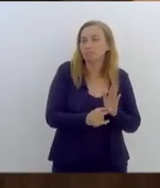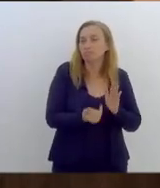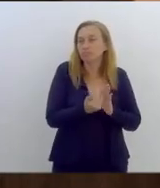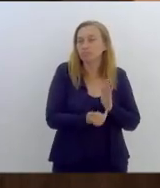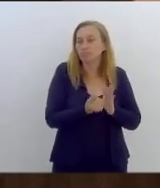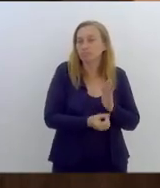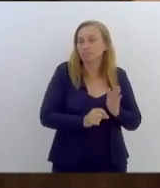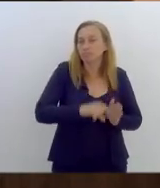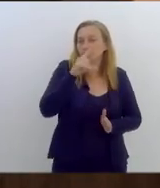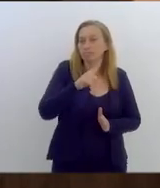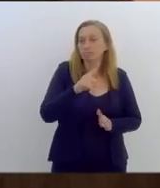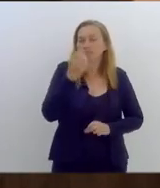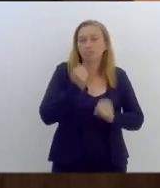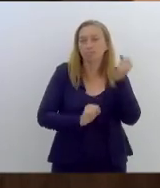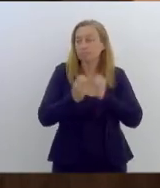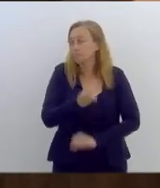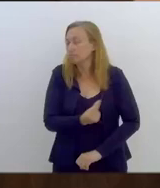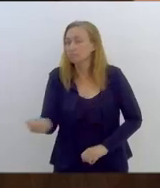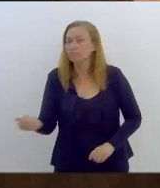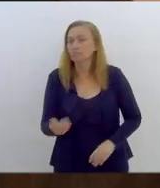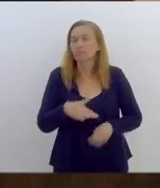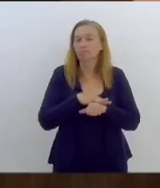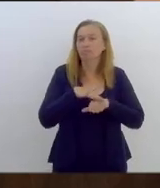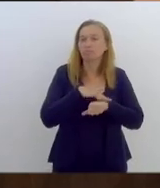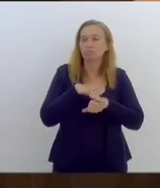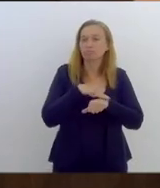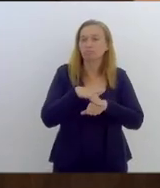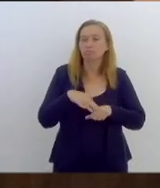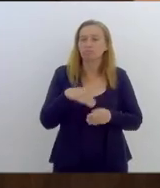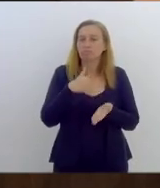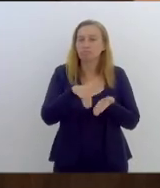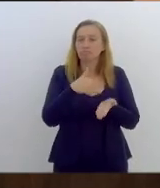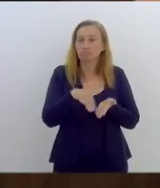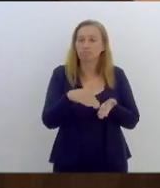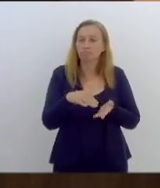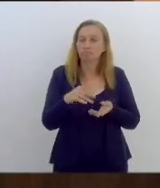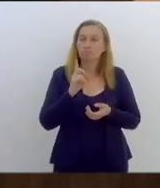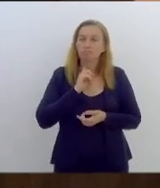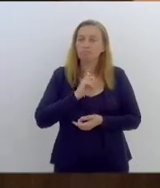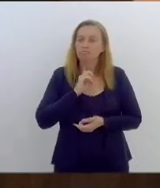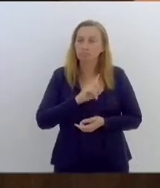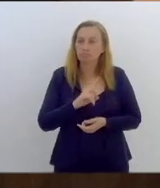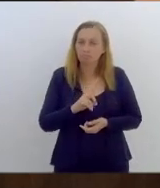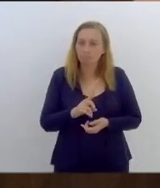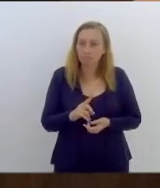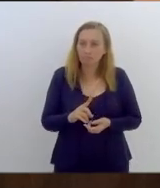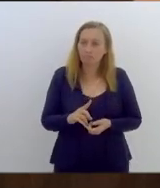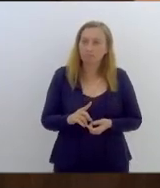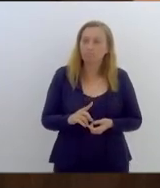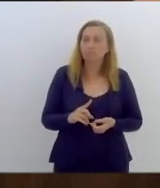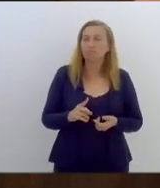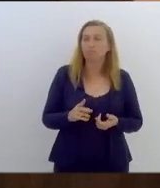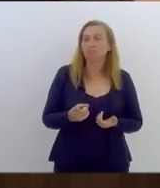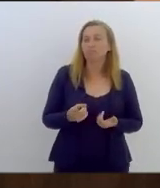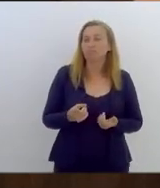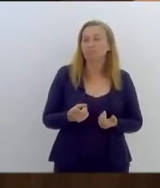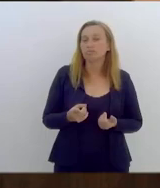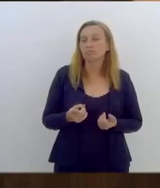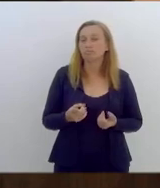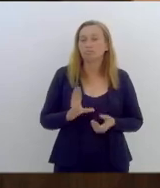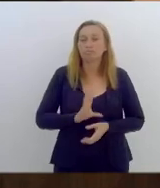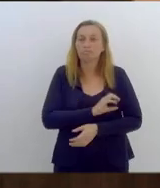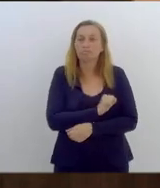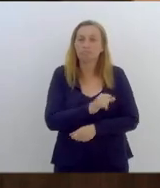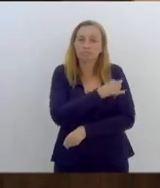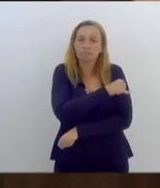as indústrias vão embora. Eu estive conversando com o secretário de Minas, tanto o secretário como o sub, eles amam o Rio